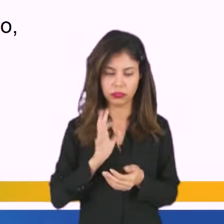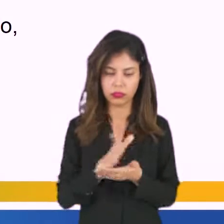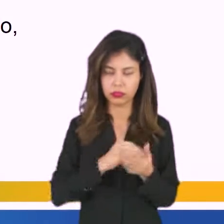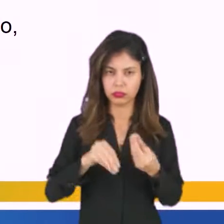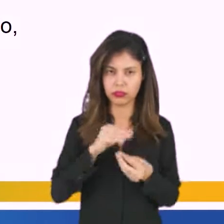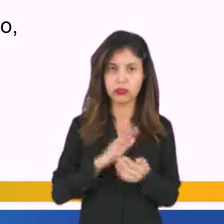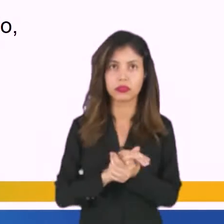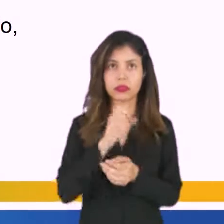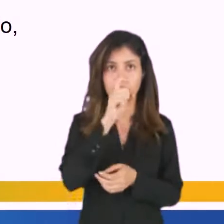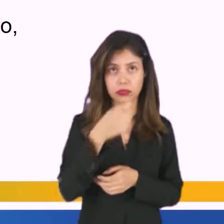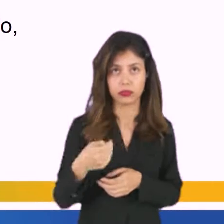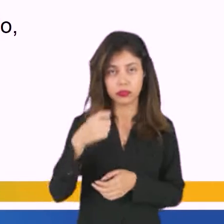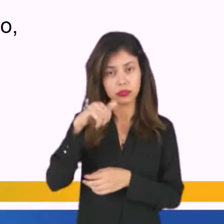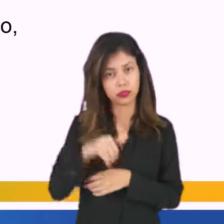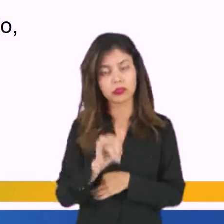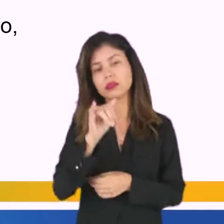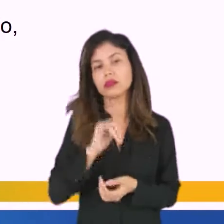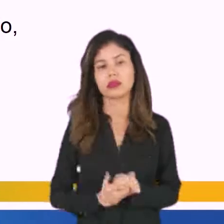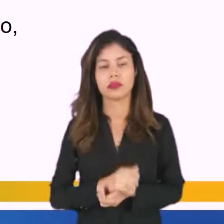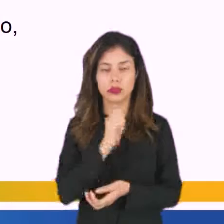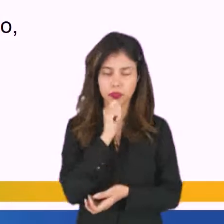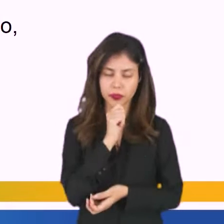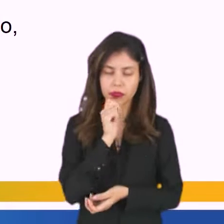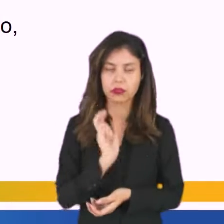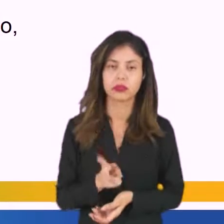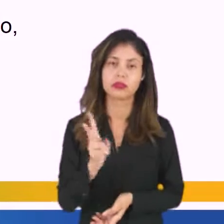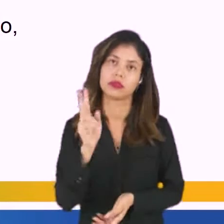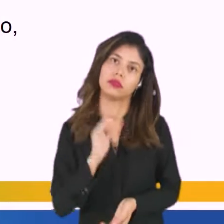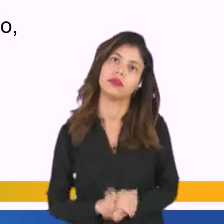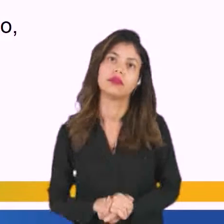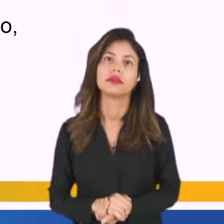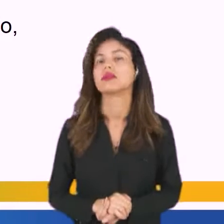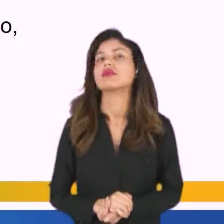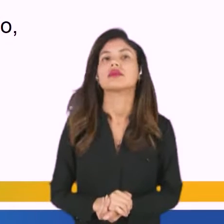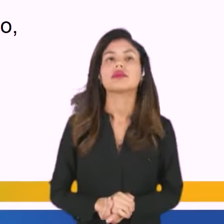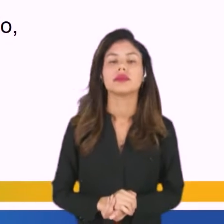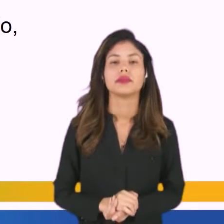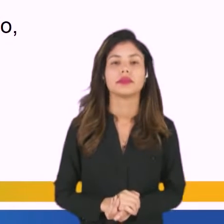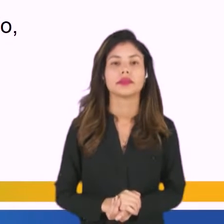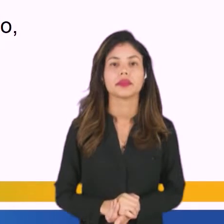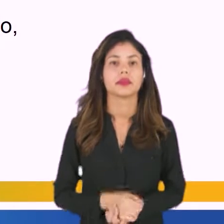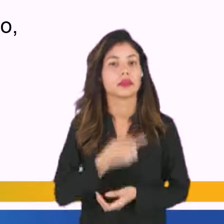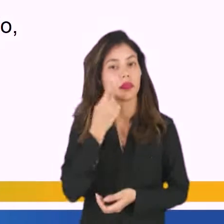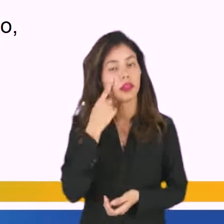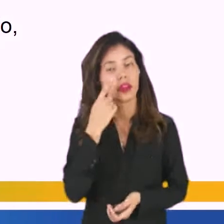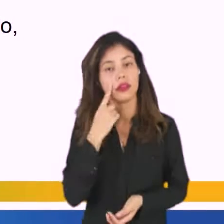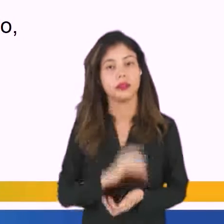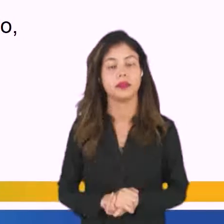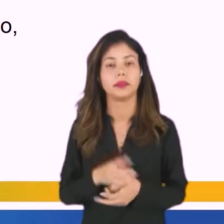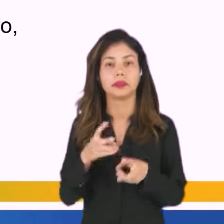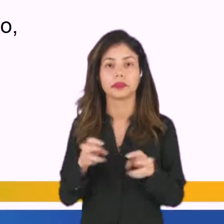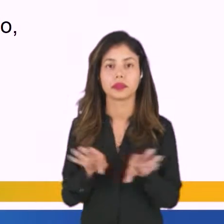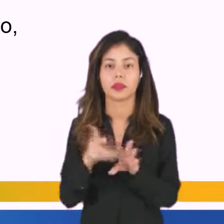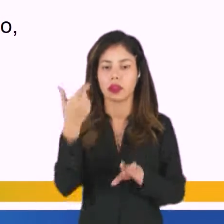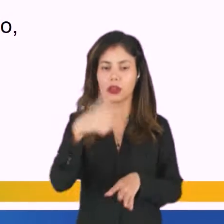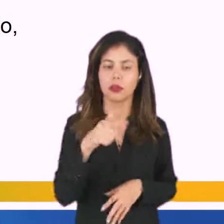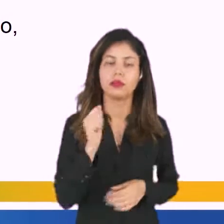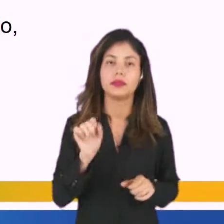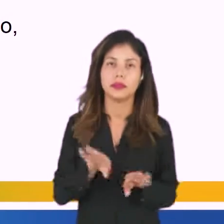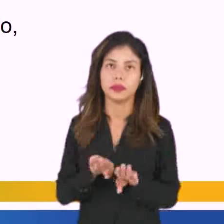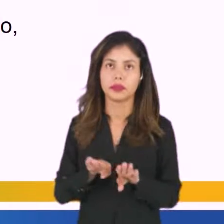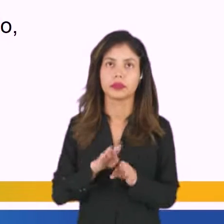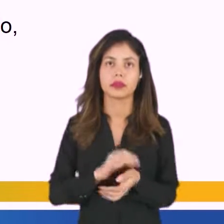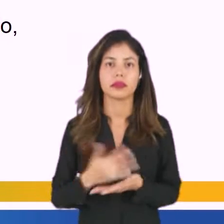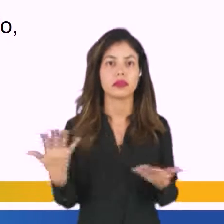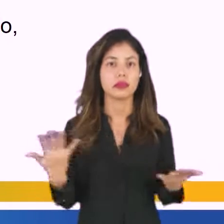x, y, z eles estão permanecendo. Na segunda equação, observe da anterior que nós vamos repetir